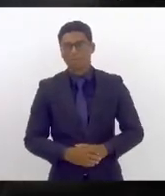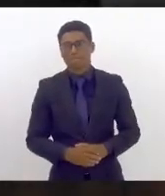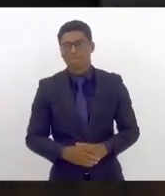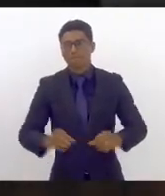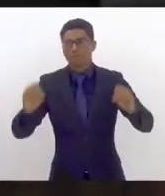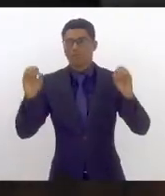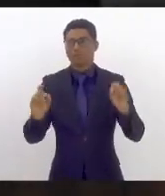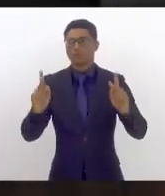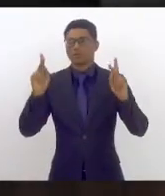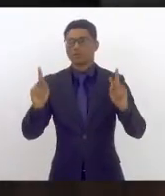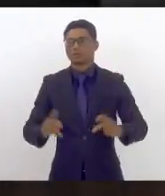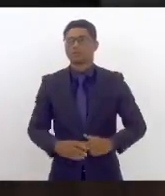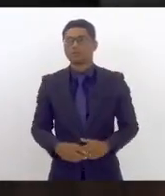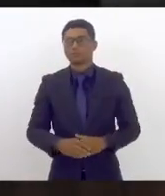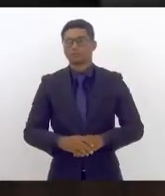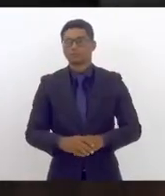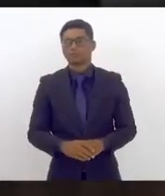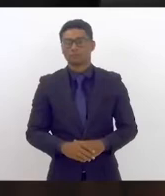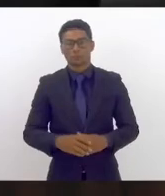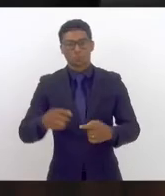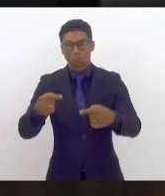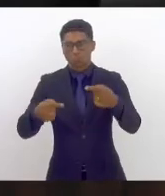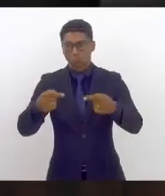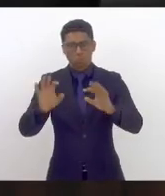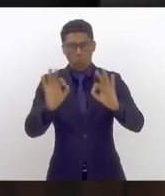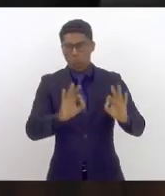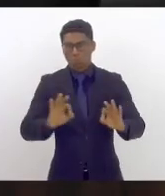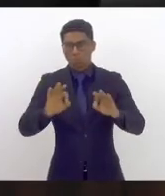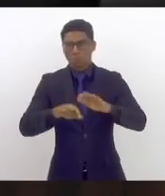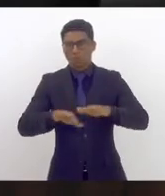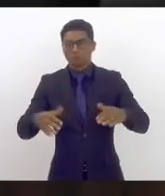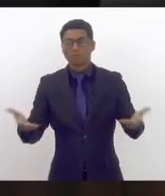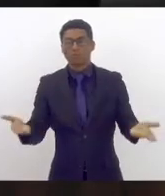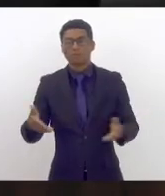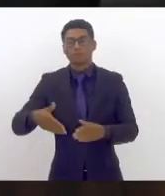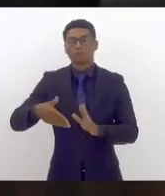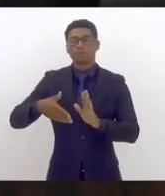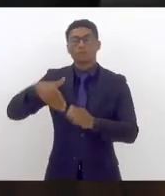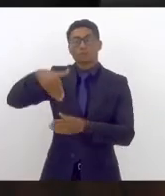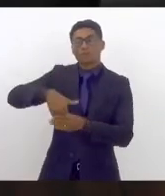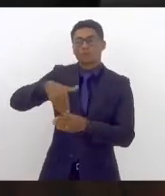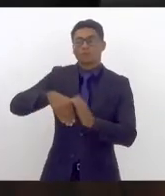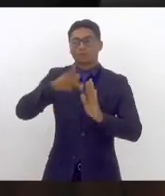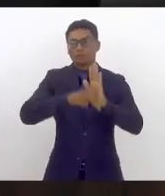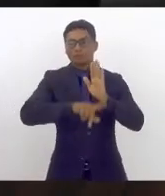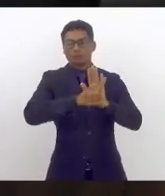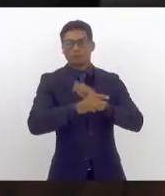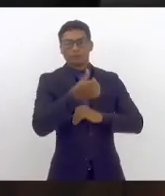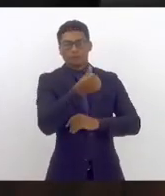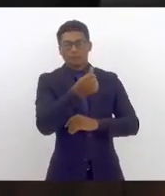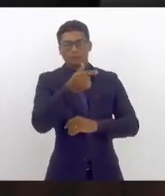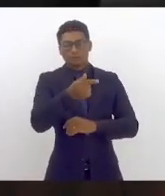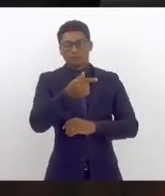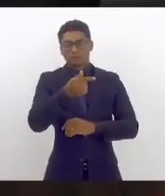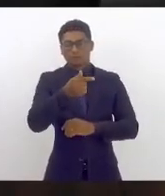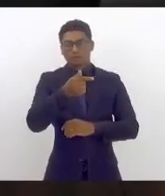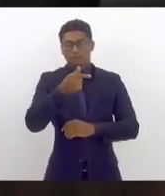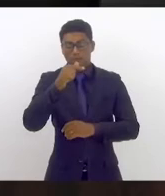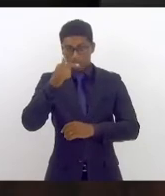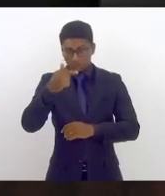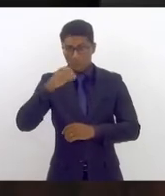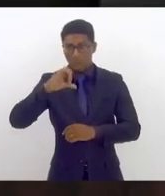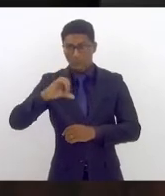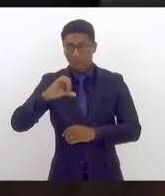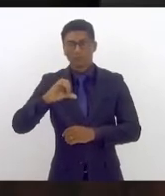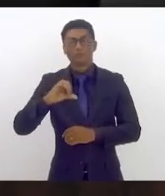ok tá vendo o que Queira discutir sem a discussão em votação projeto de lei 6279 de 22 seus